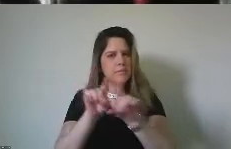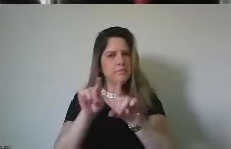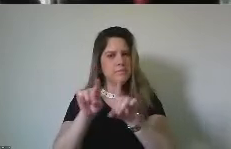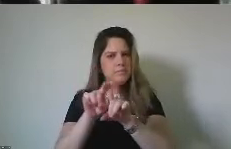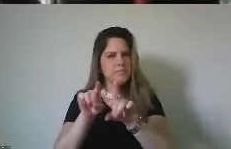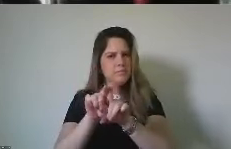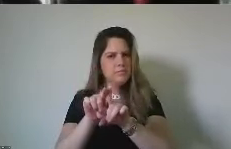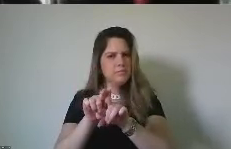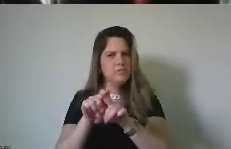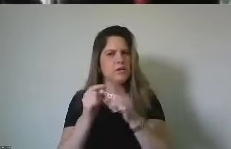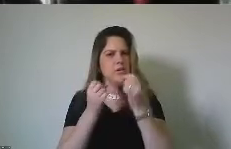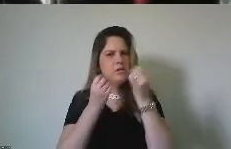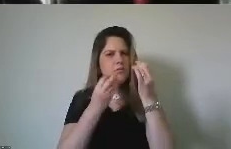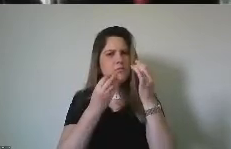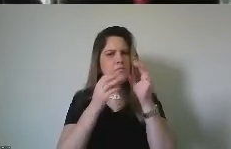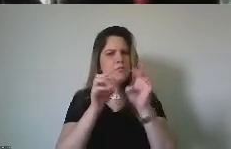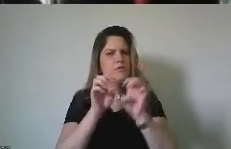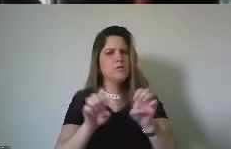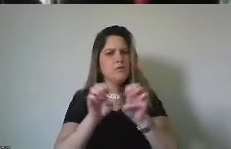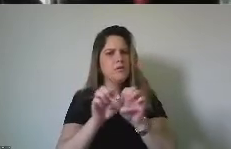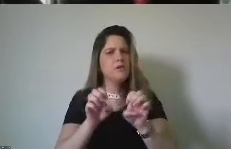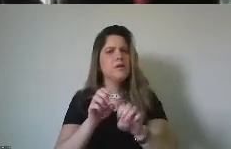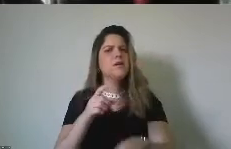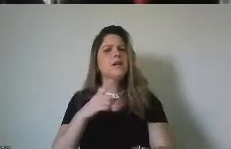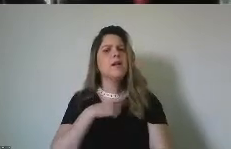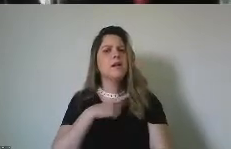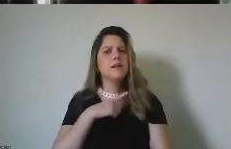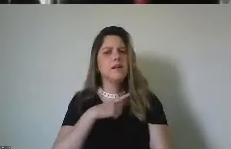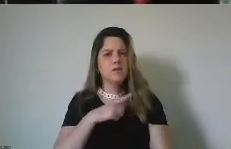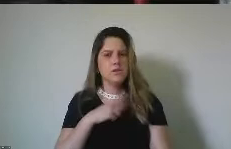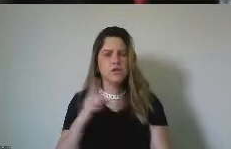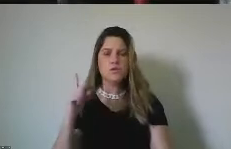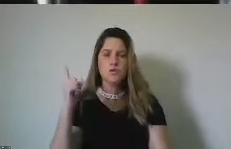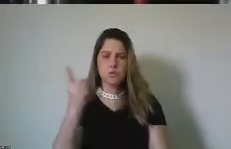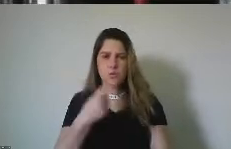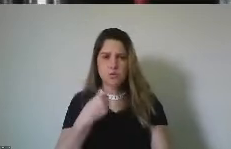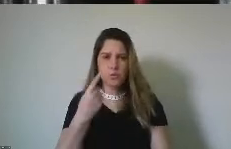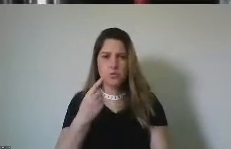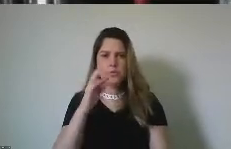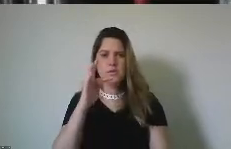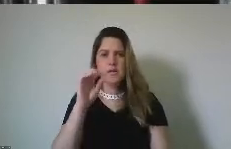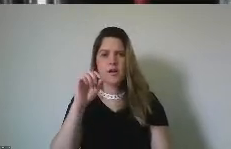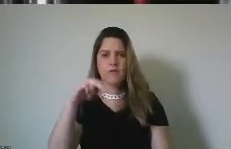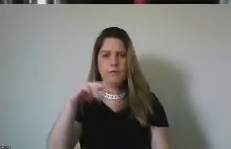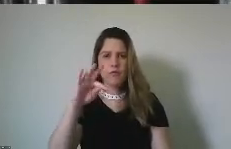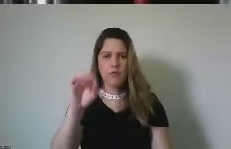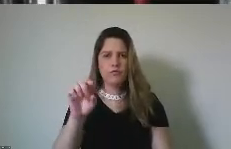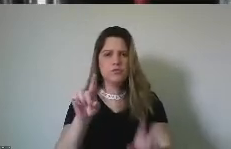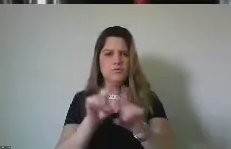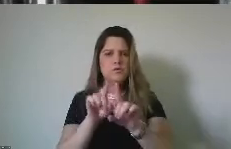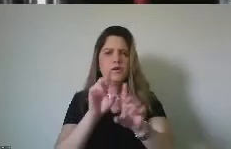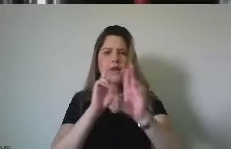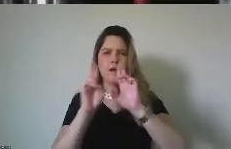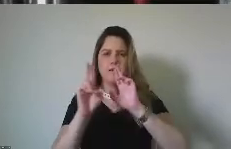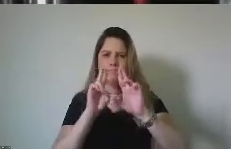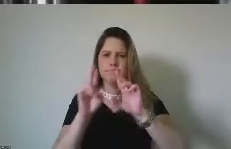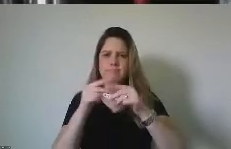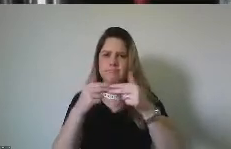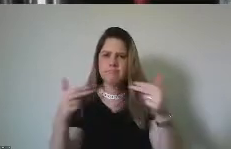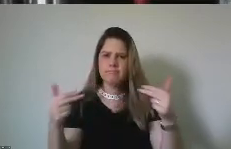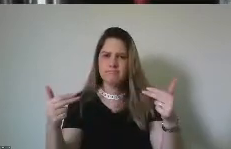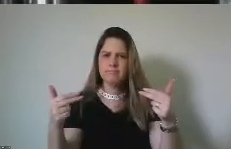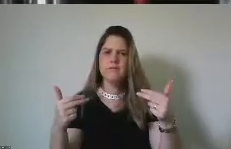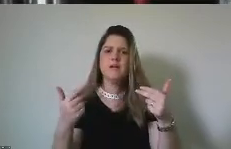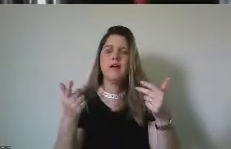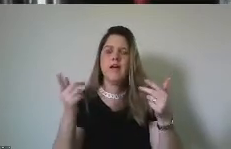num evento de que ela tem que competir entre todas as fontes né porque o que a gente tem ouvido também é que potencialmente o governo ele vai fazer essa segregação